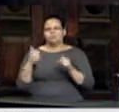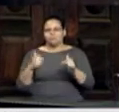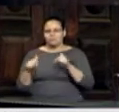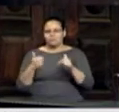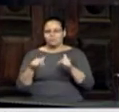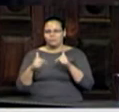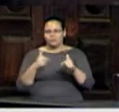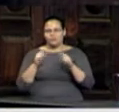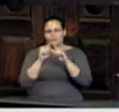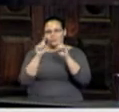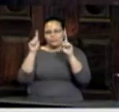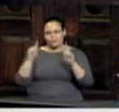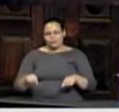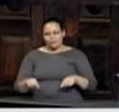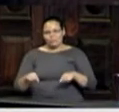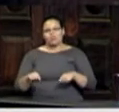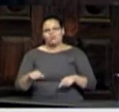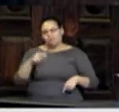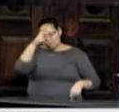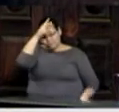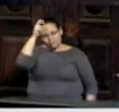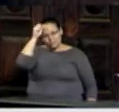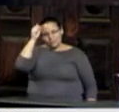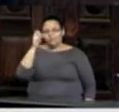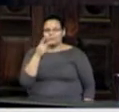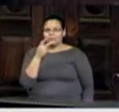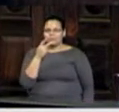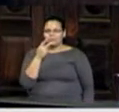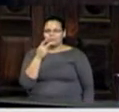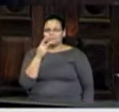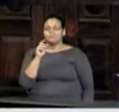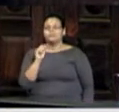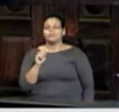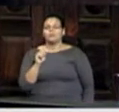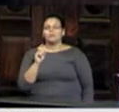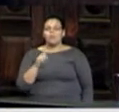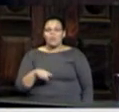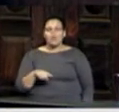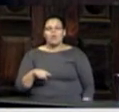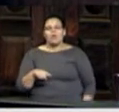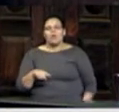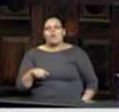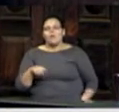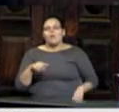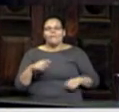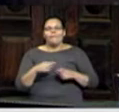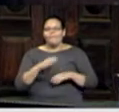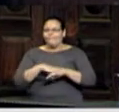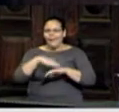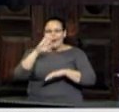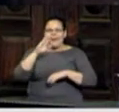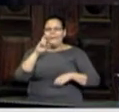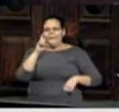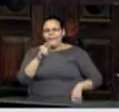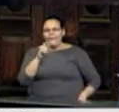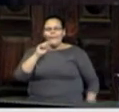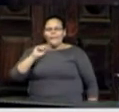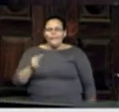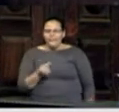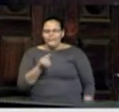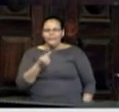quadro de funcionários da máquina pública. Estamos falando, senhor presidente, de um universo de mais de